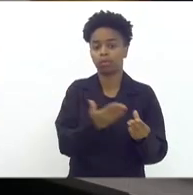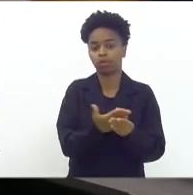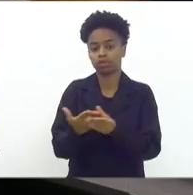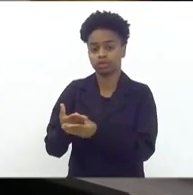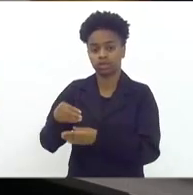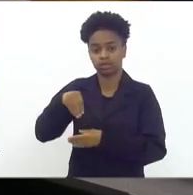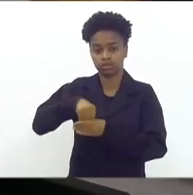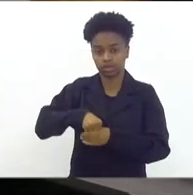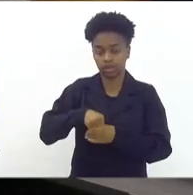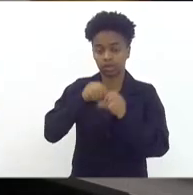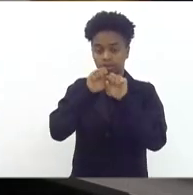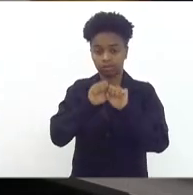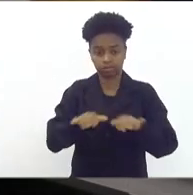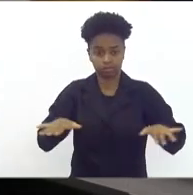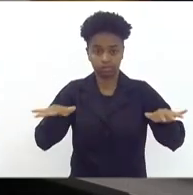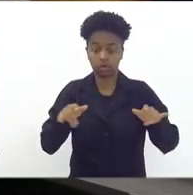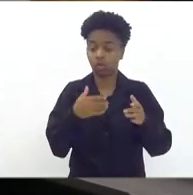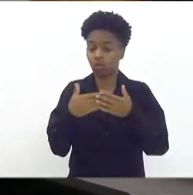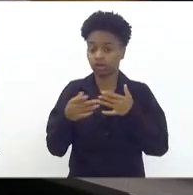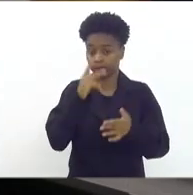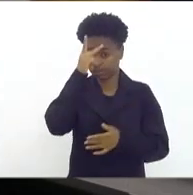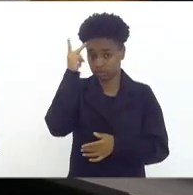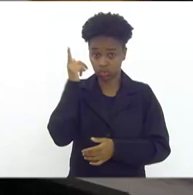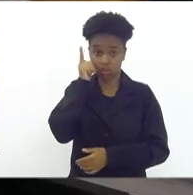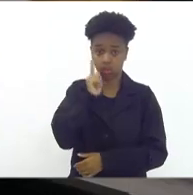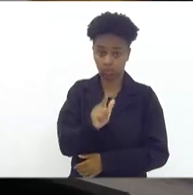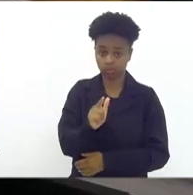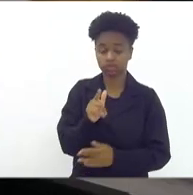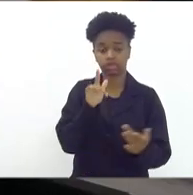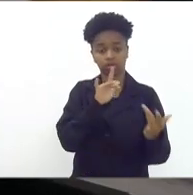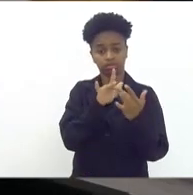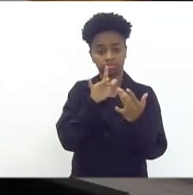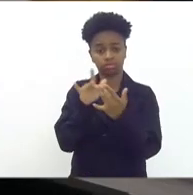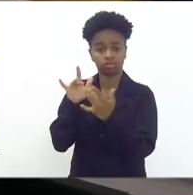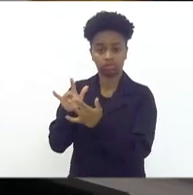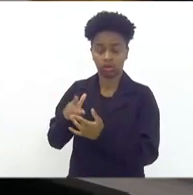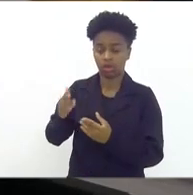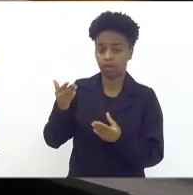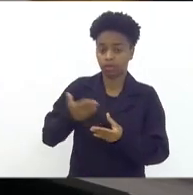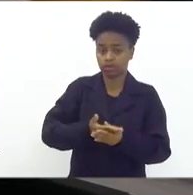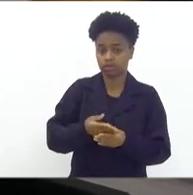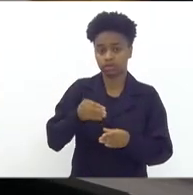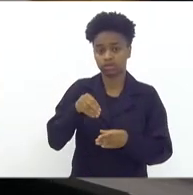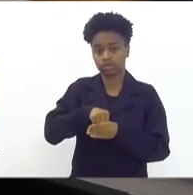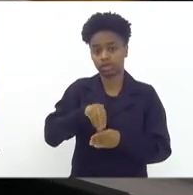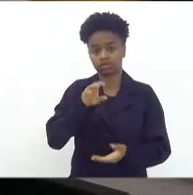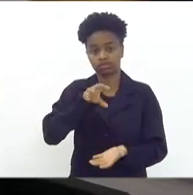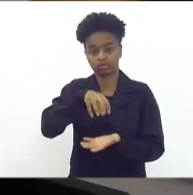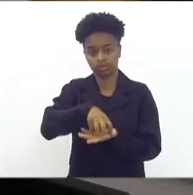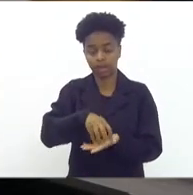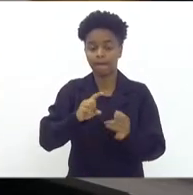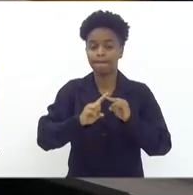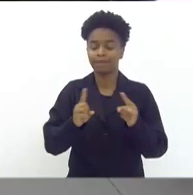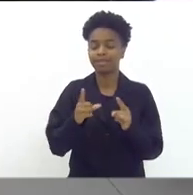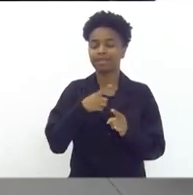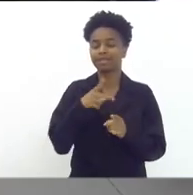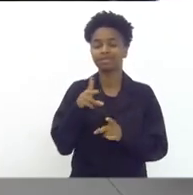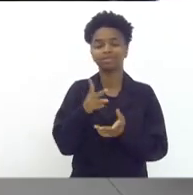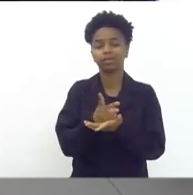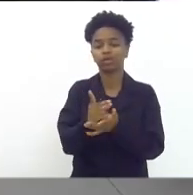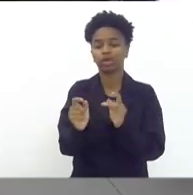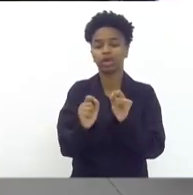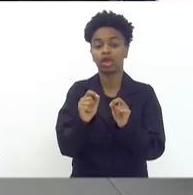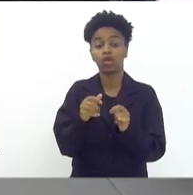estarem público hoje Qualquer pessoa pode consultar qualquer processo na agência reguladora mas tem sempre aquela questão que mas